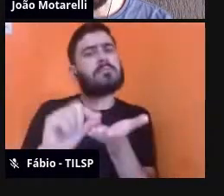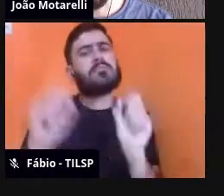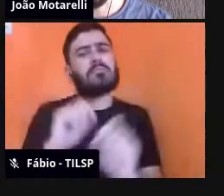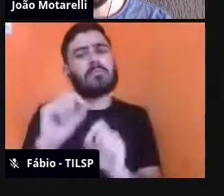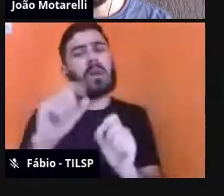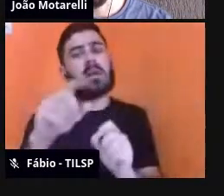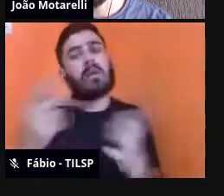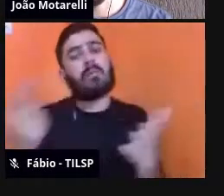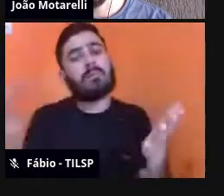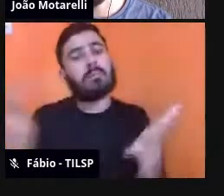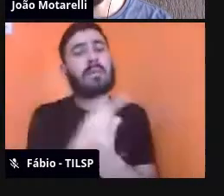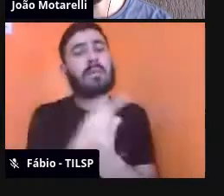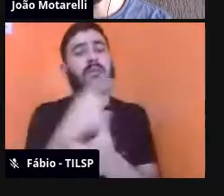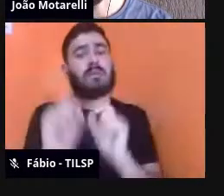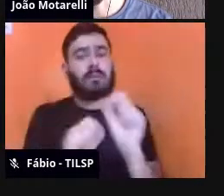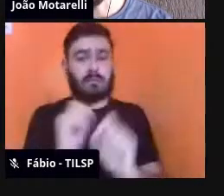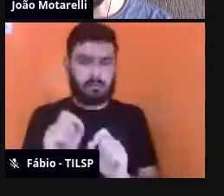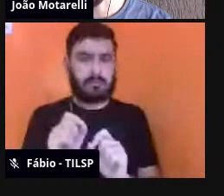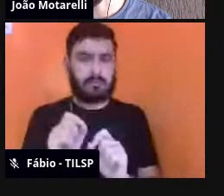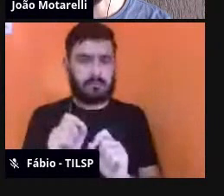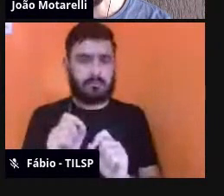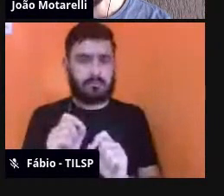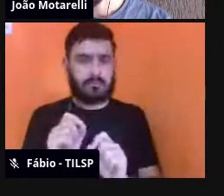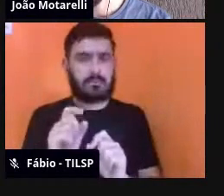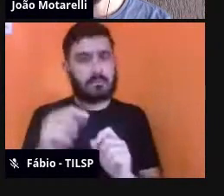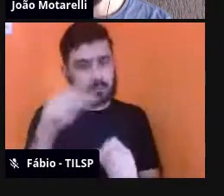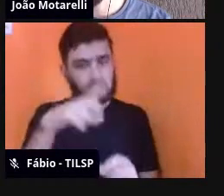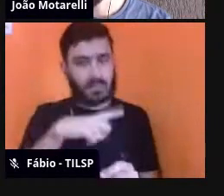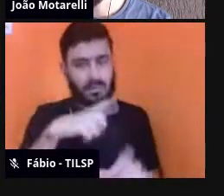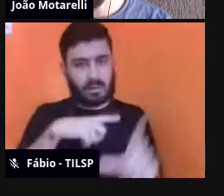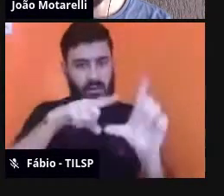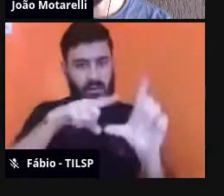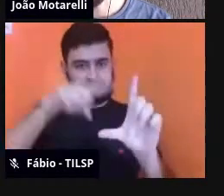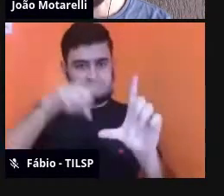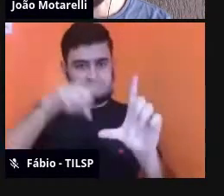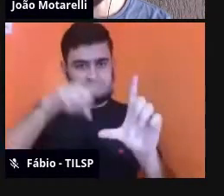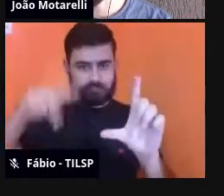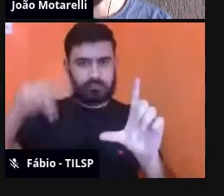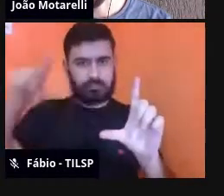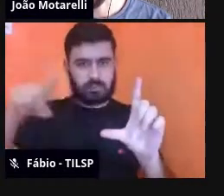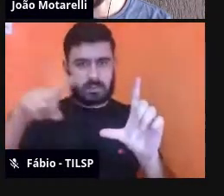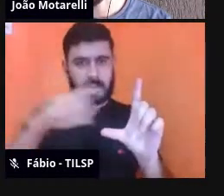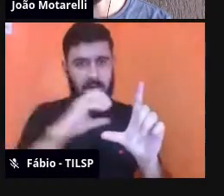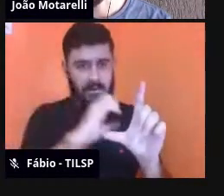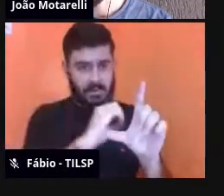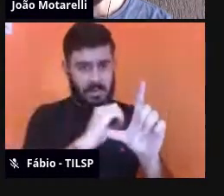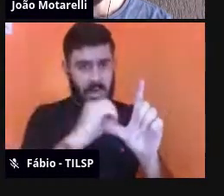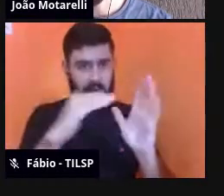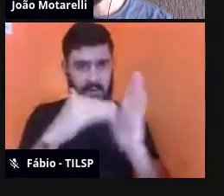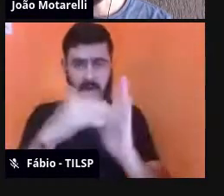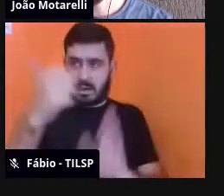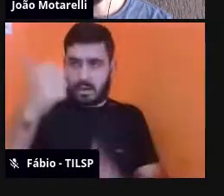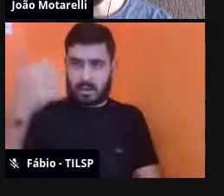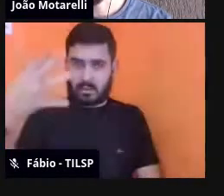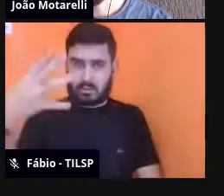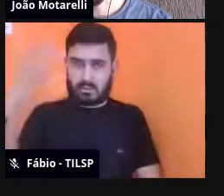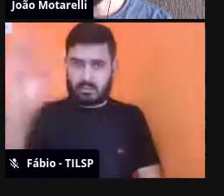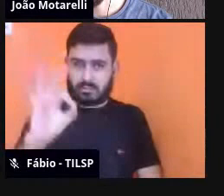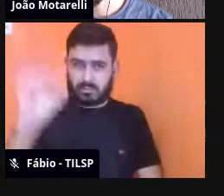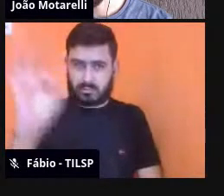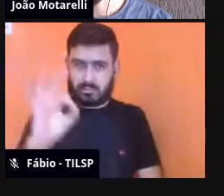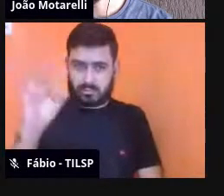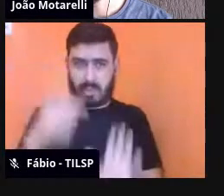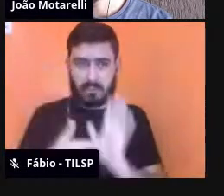gráfico de prevalência que varia de 0 a 14%, ele mostra somado aqui na linha azul clara, todos os